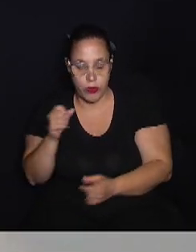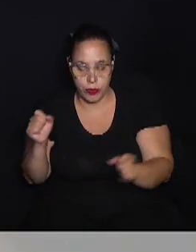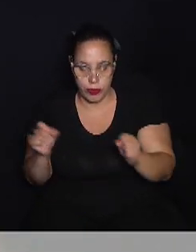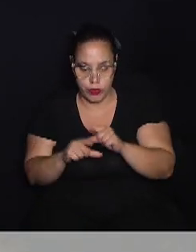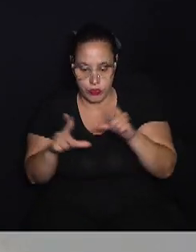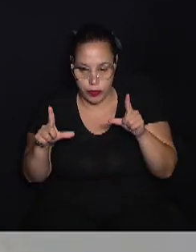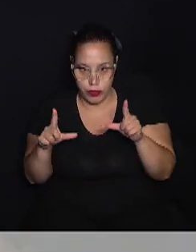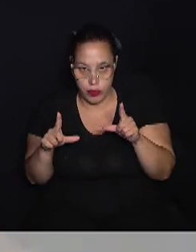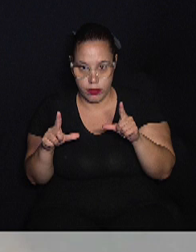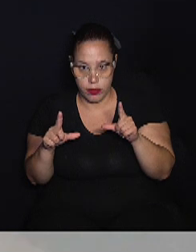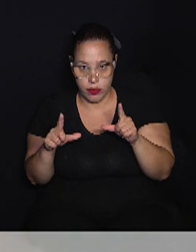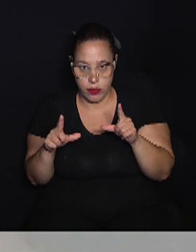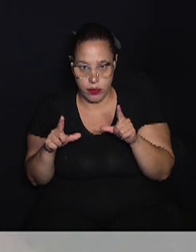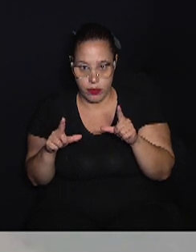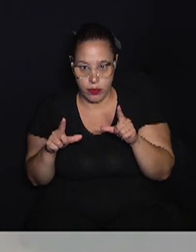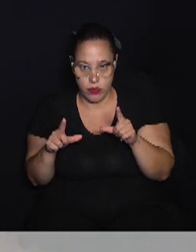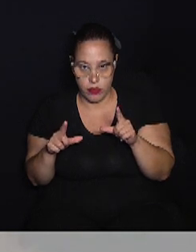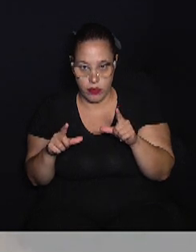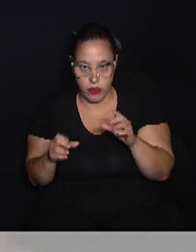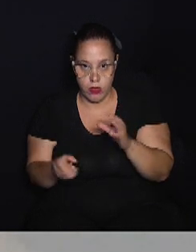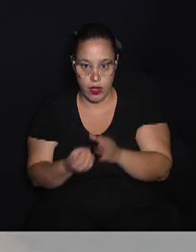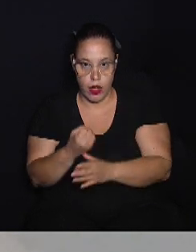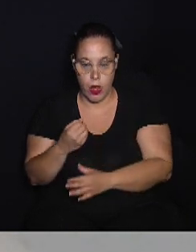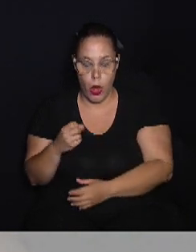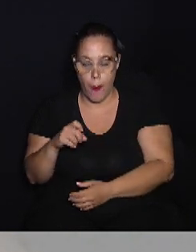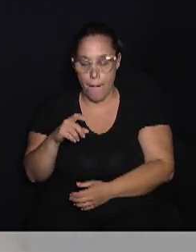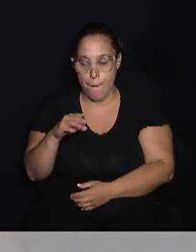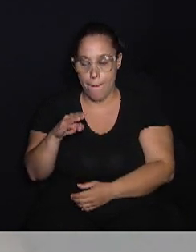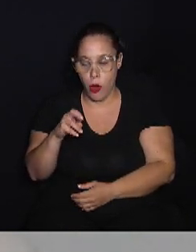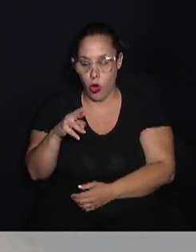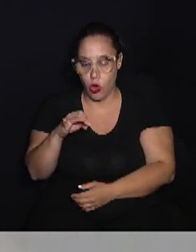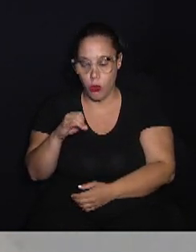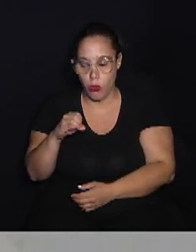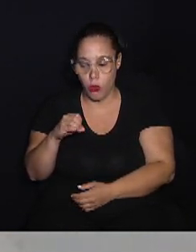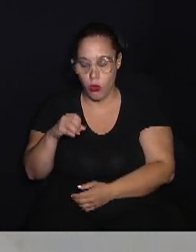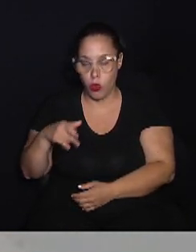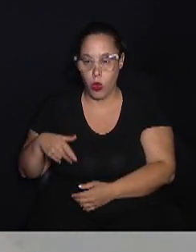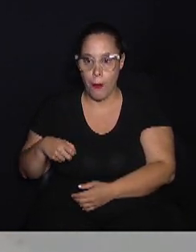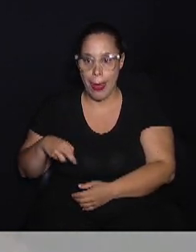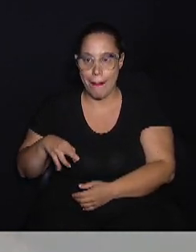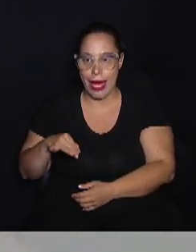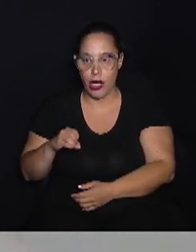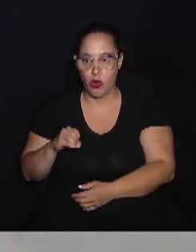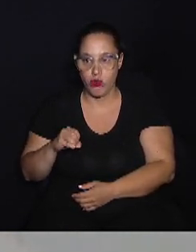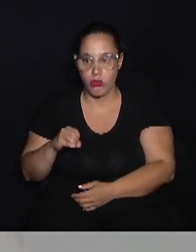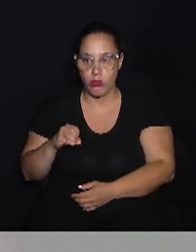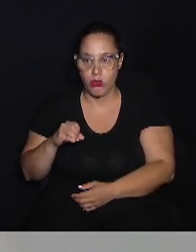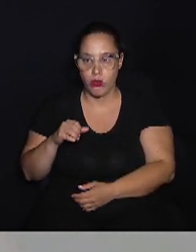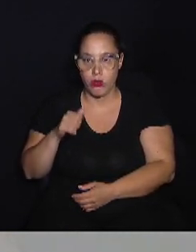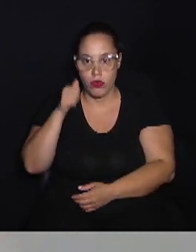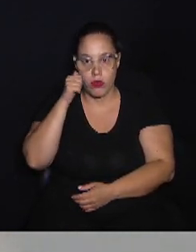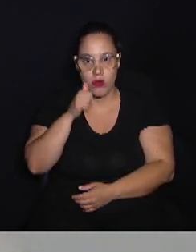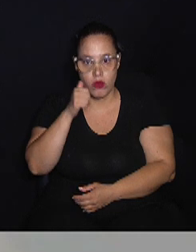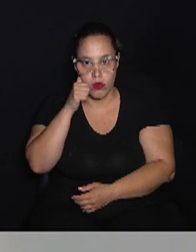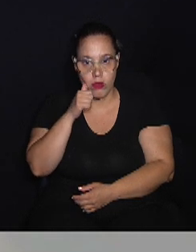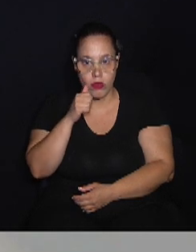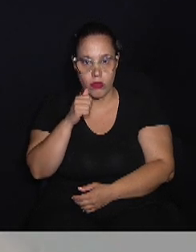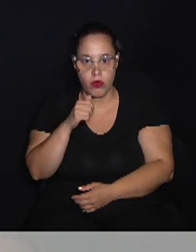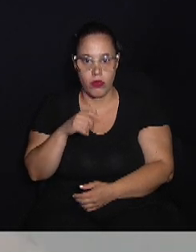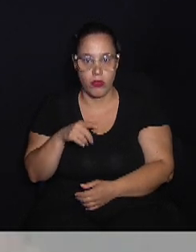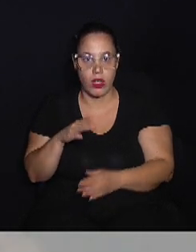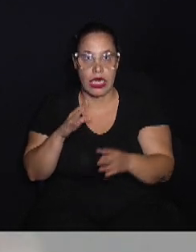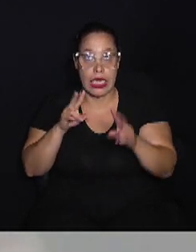puberdade é o surgimento do bruto mamário quando a gente fala em puberdade na menina eu acho que o o grande tema